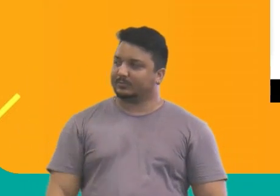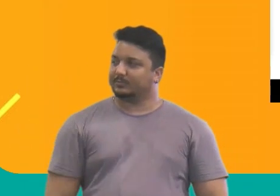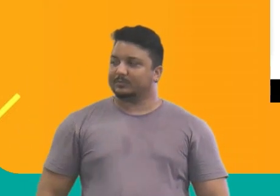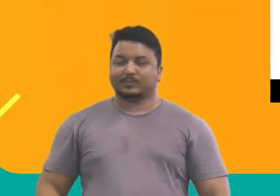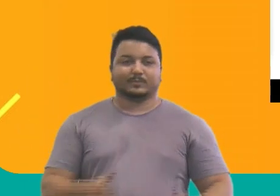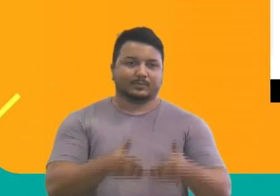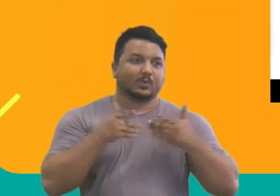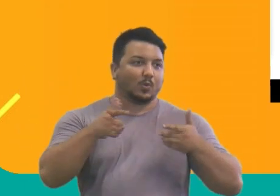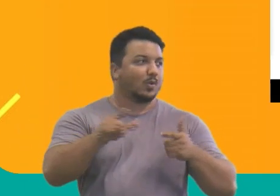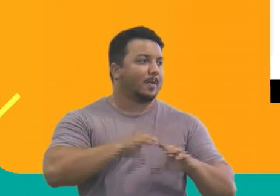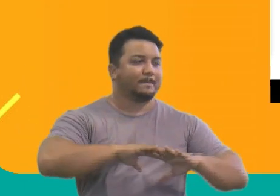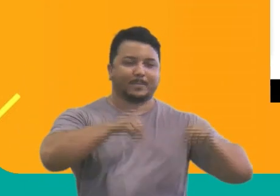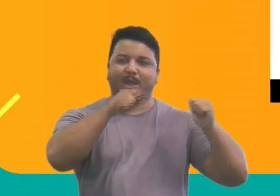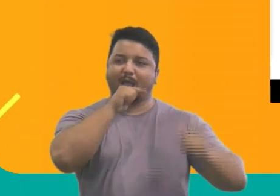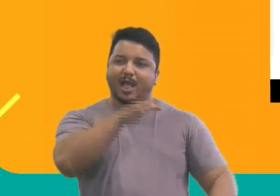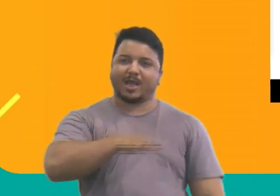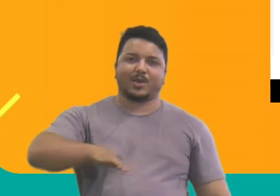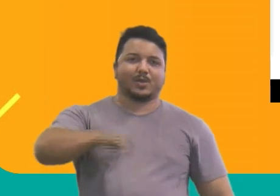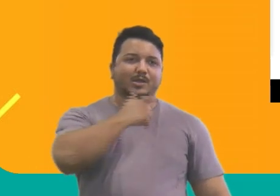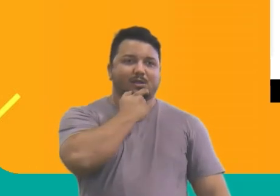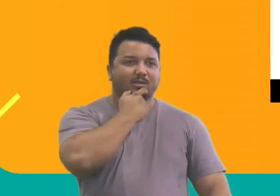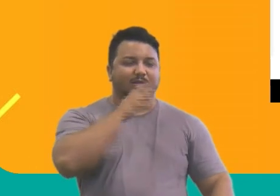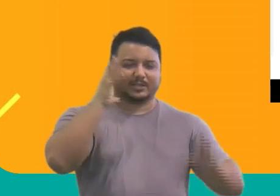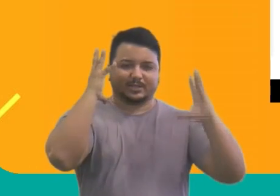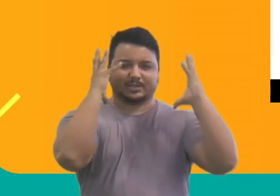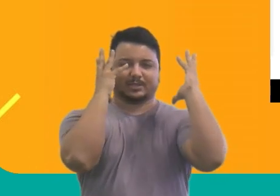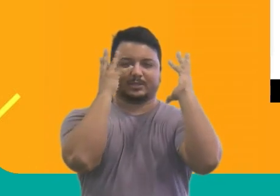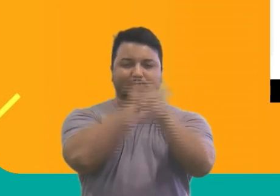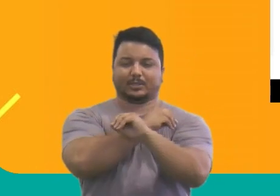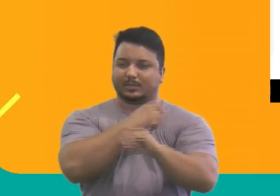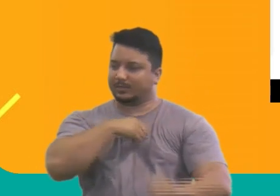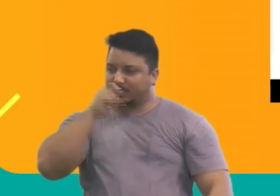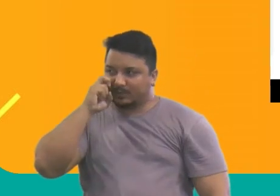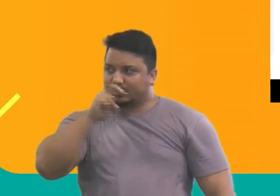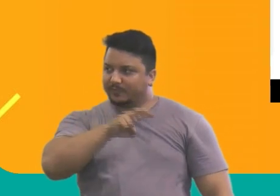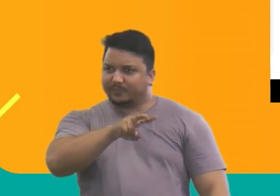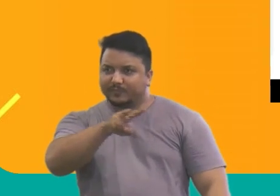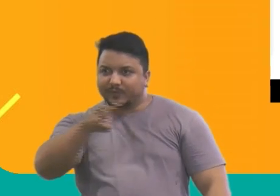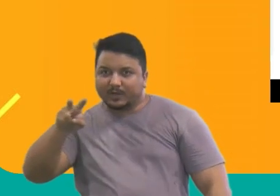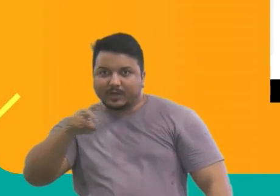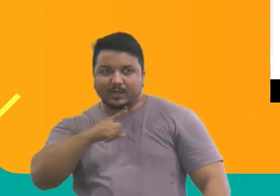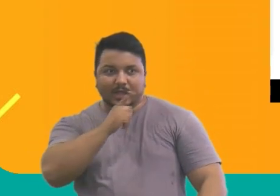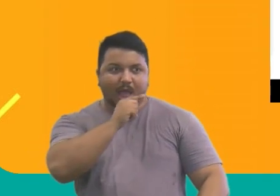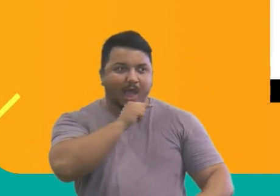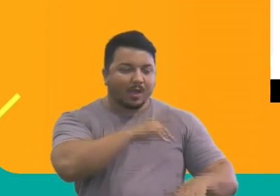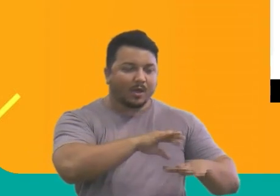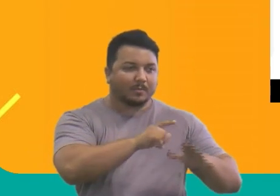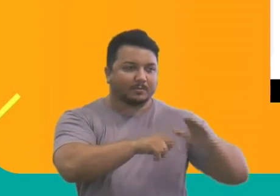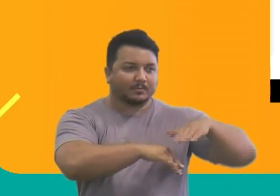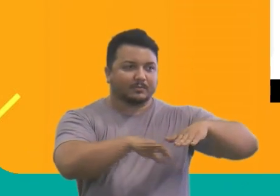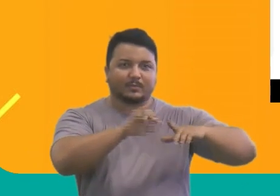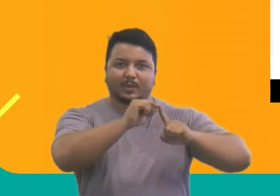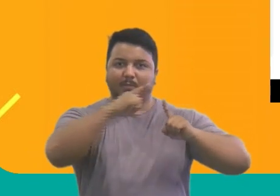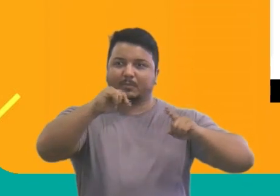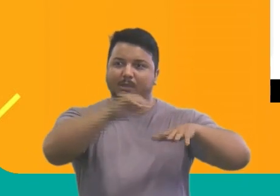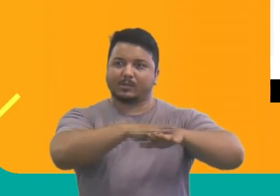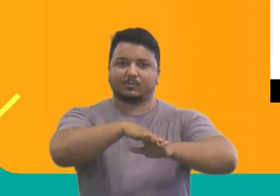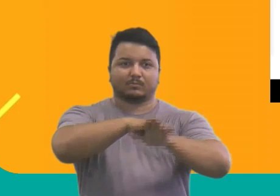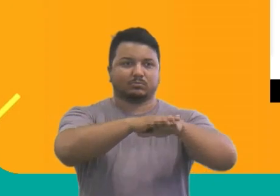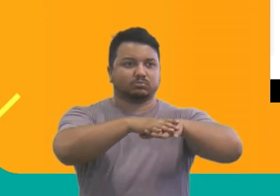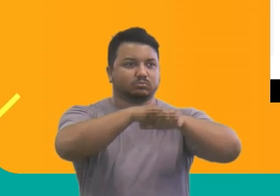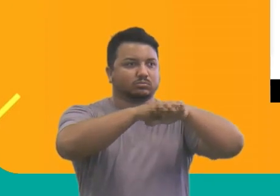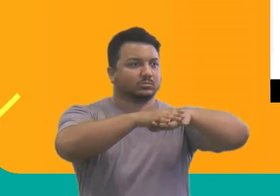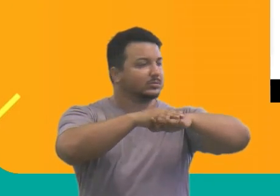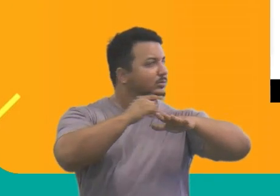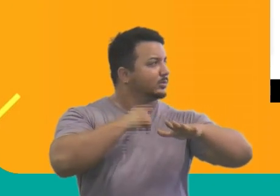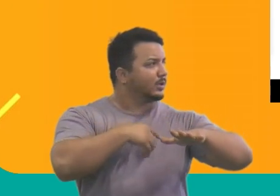mas pense que a Lagoa da Messejana, lugar lindo. Quando eu ver várias plantinhas decorando a Lagoa da Messejana, quer